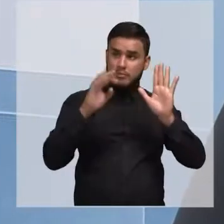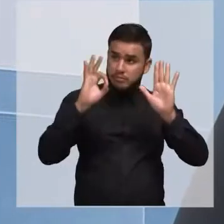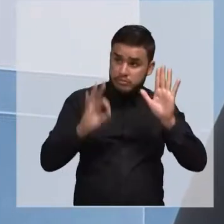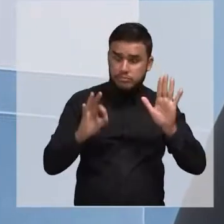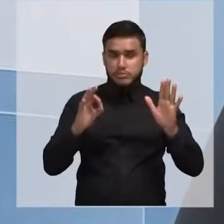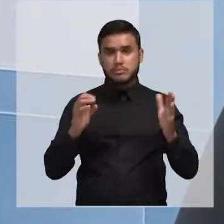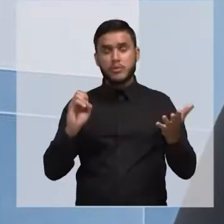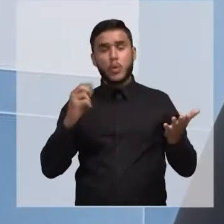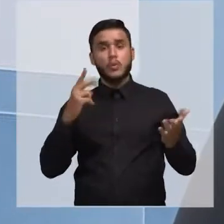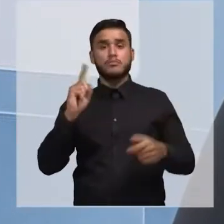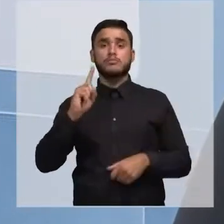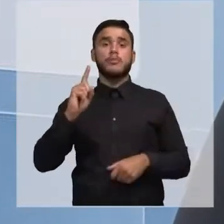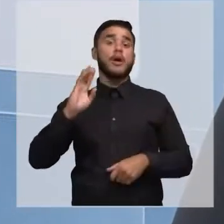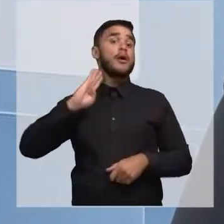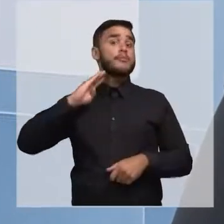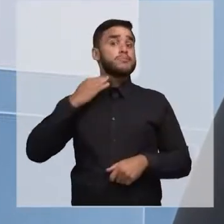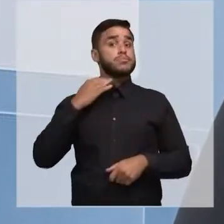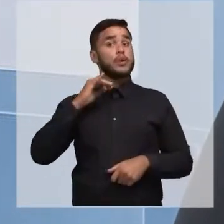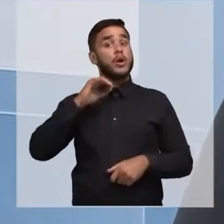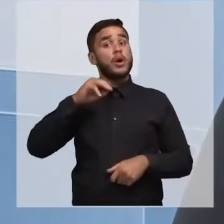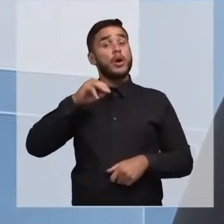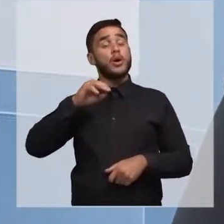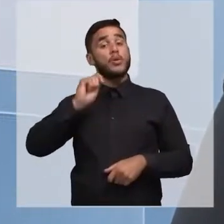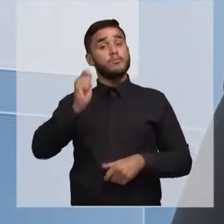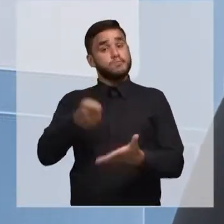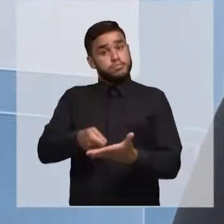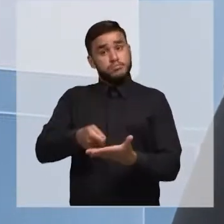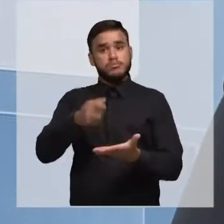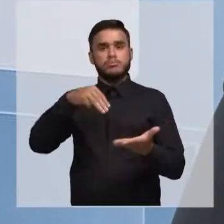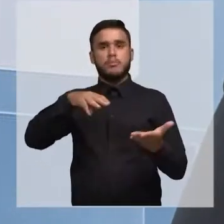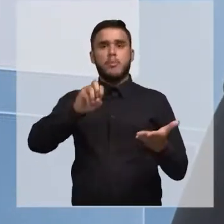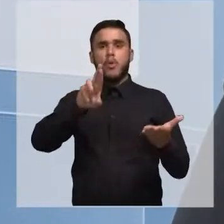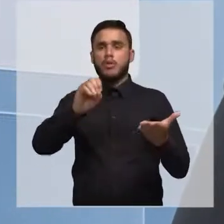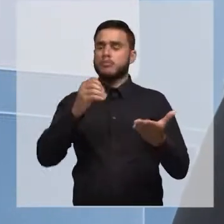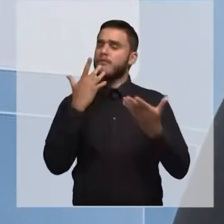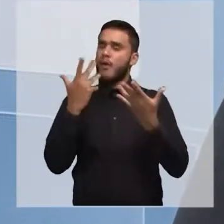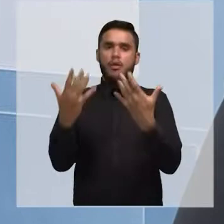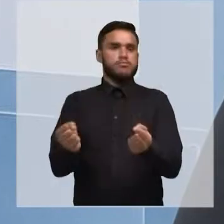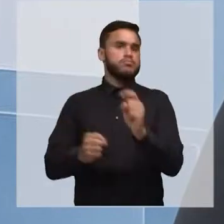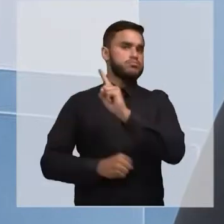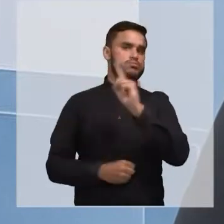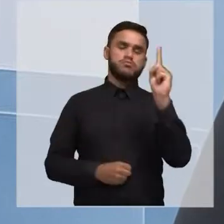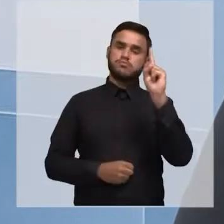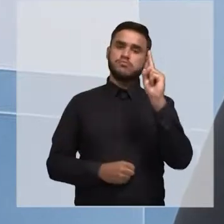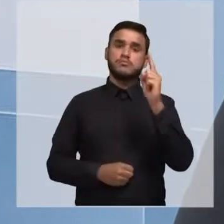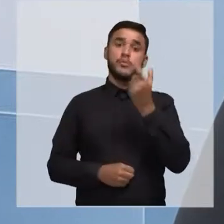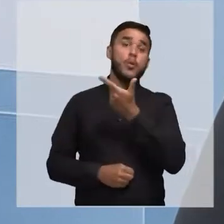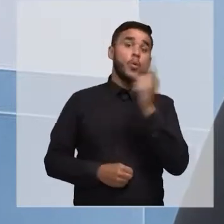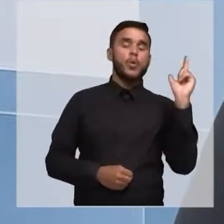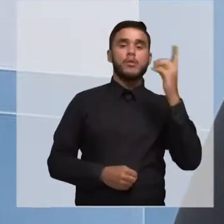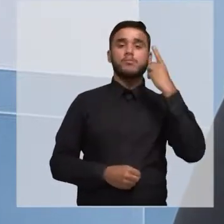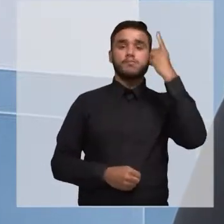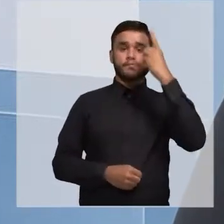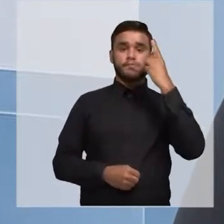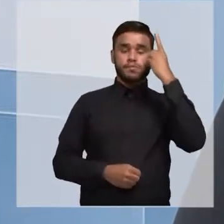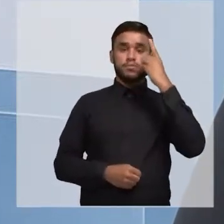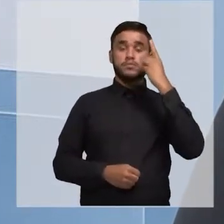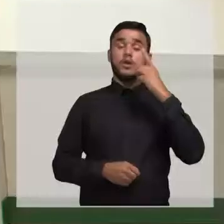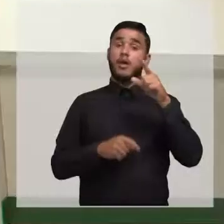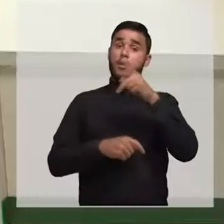na magistratura, né, que é o desembargador. E o juiz presidente do desembargador presidente